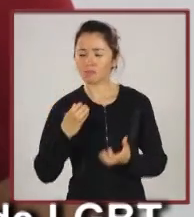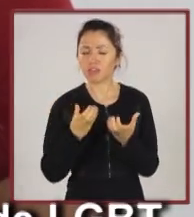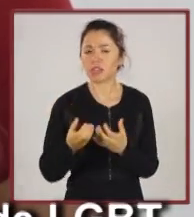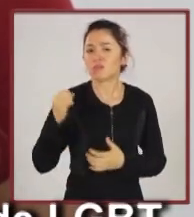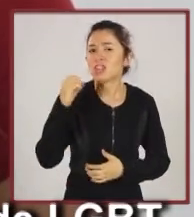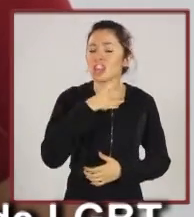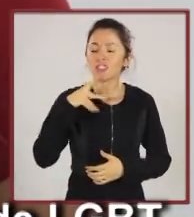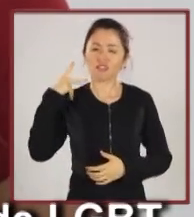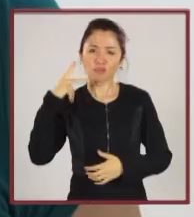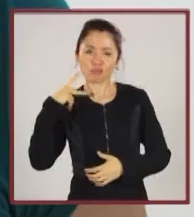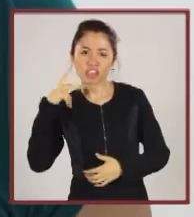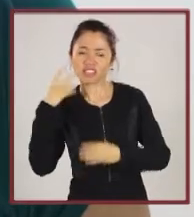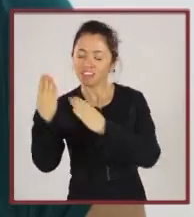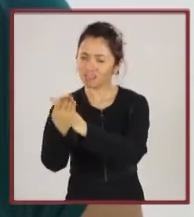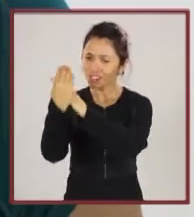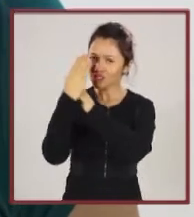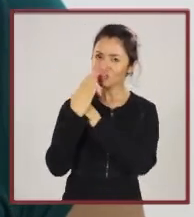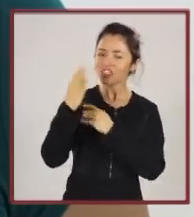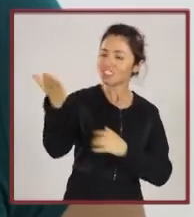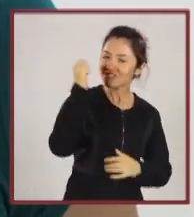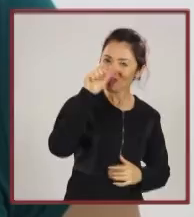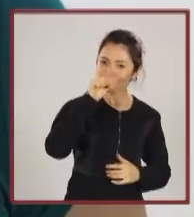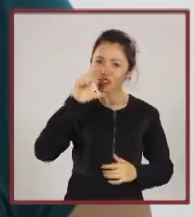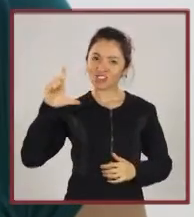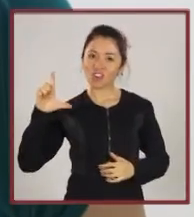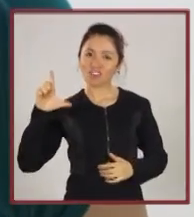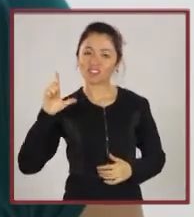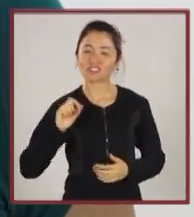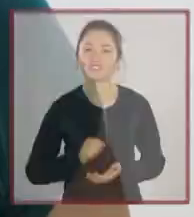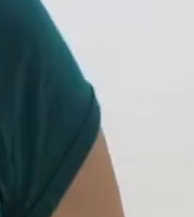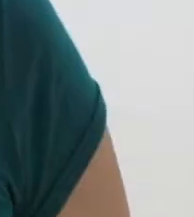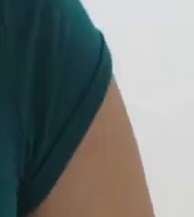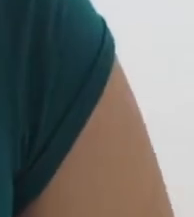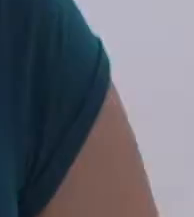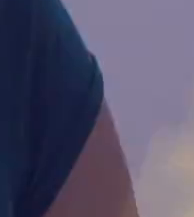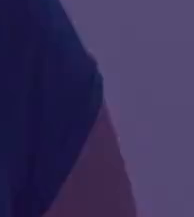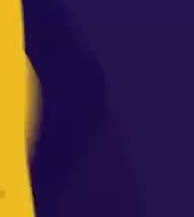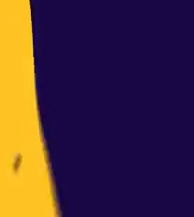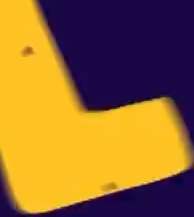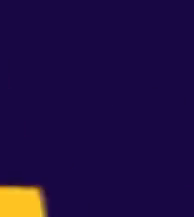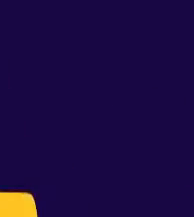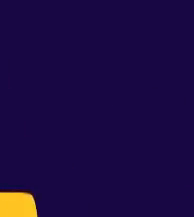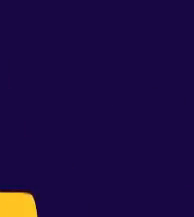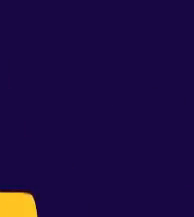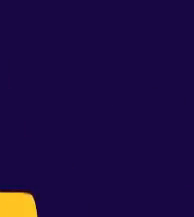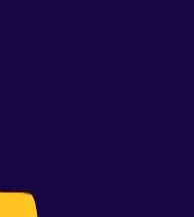comunidade LGBT. Queremos uma nova política. Nos ajude. Seja pessoal.